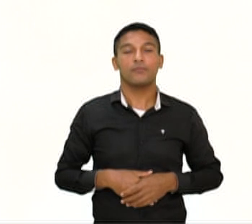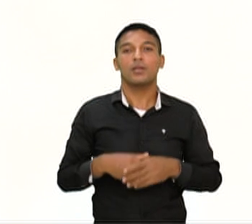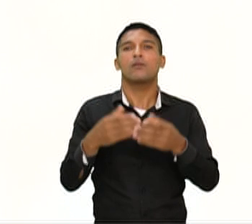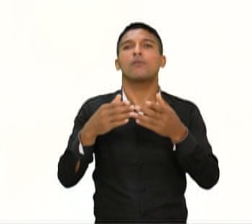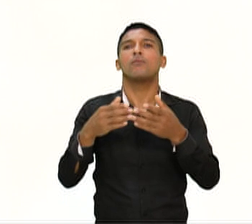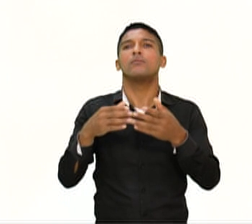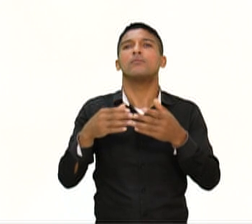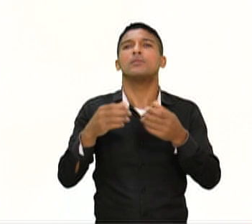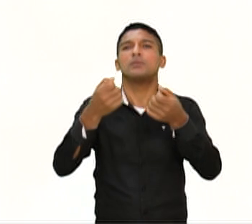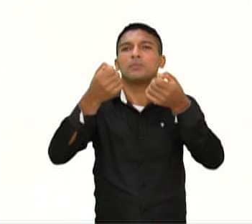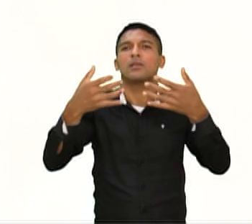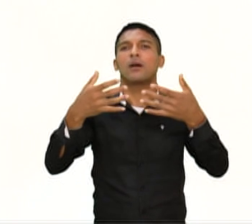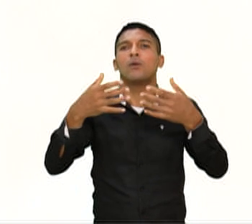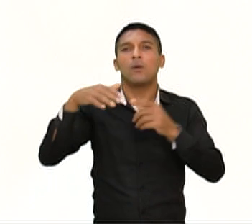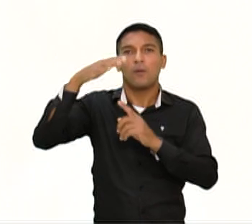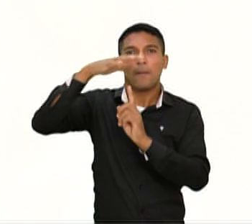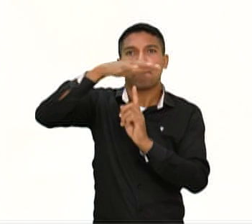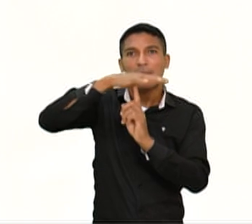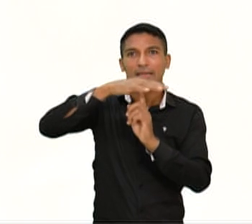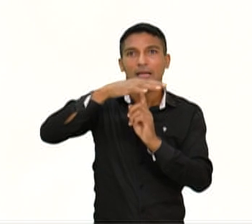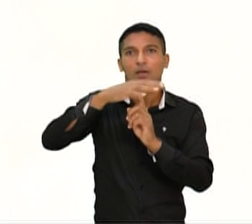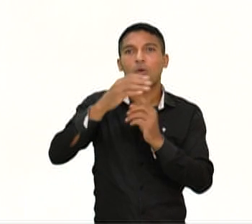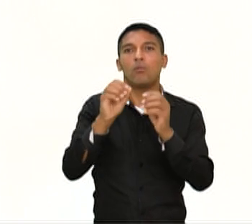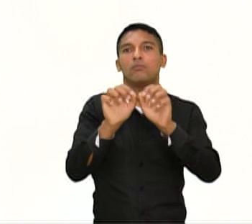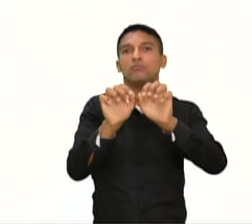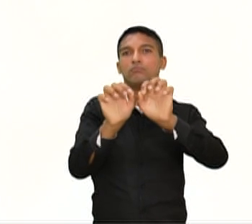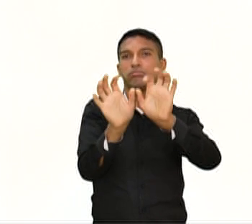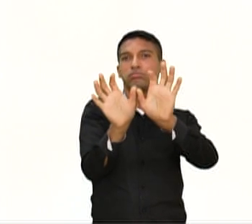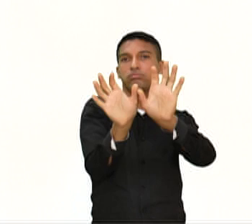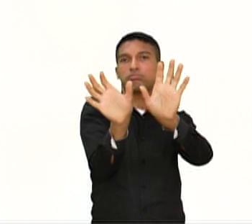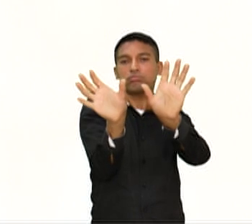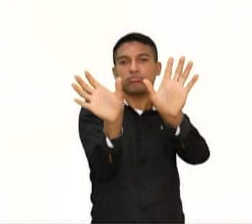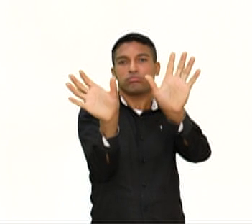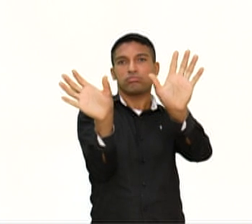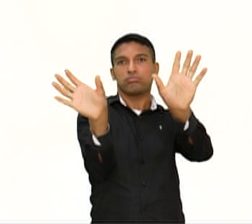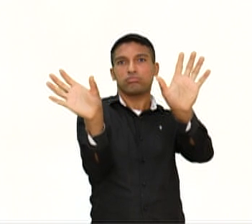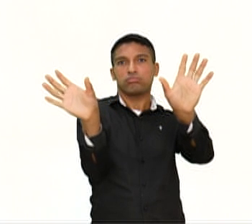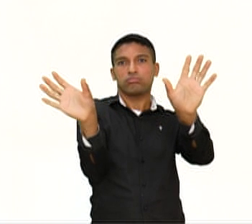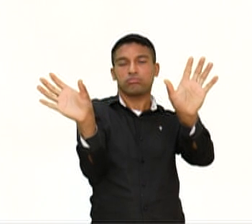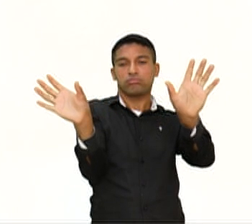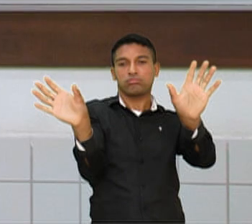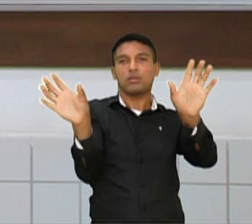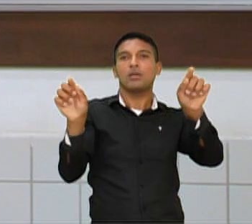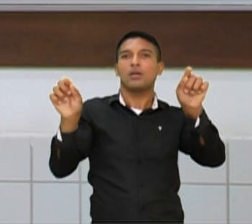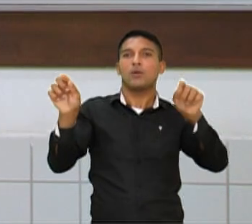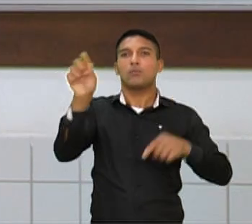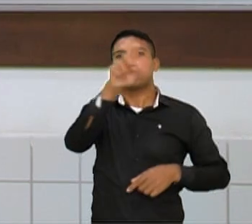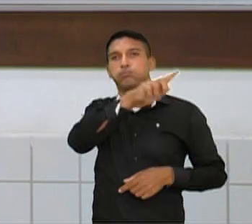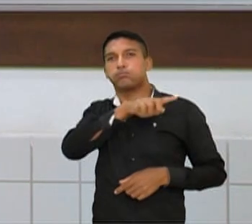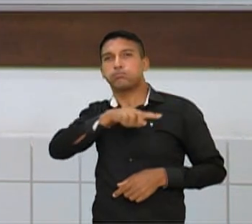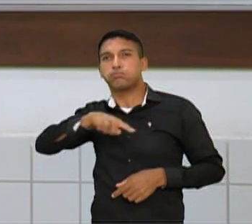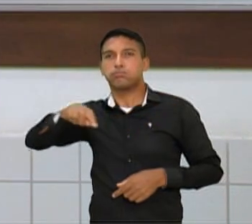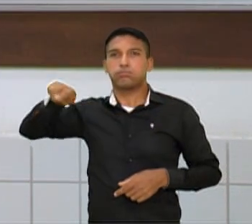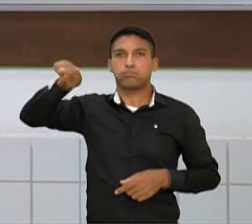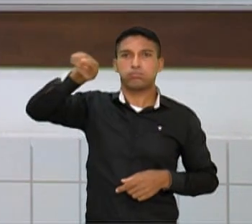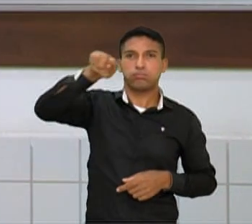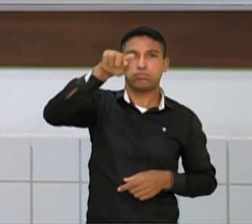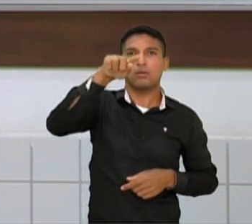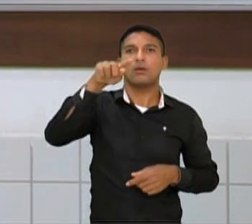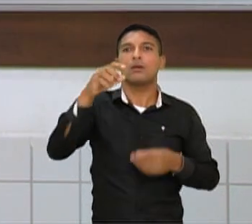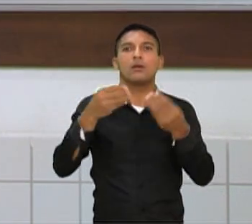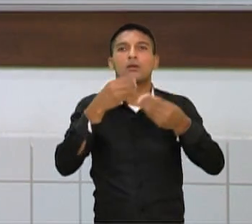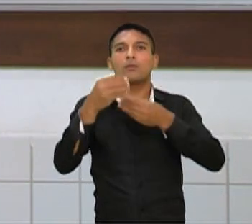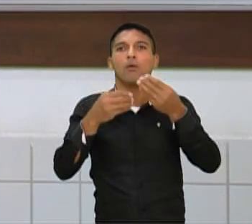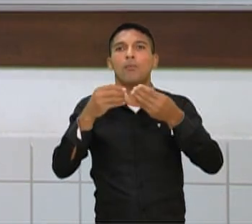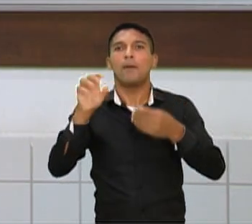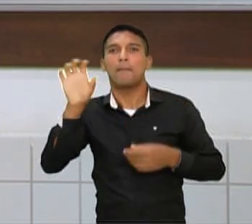do Paraná. Então puxamos alguns mapas para ilustrar como é que foi se dividindo o estado do Paraná no que diz respeito à